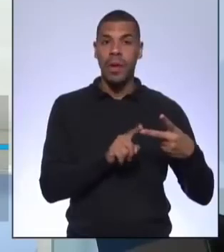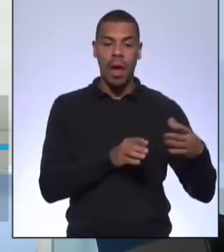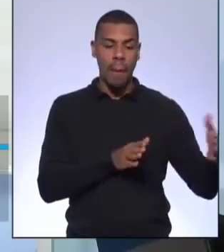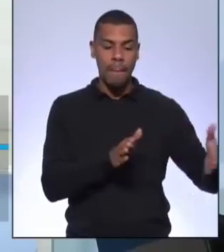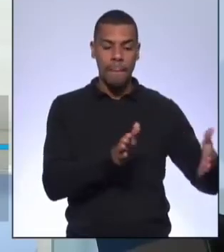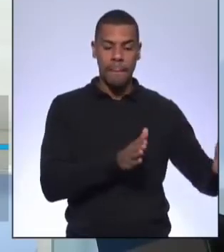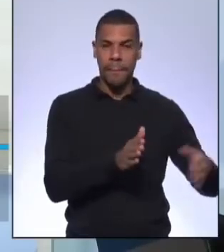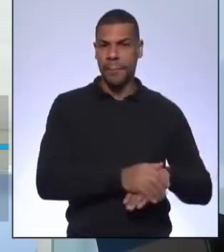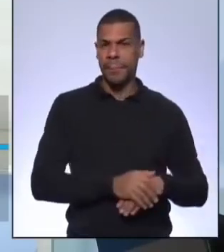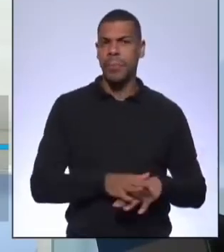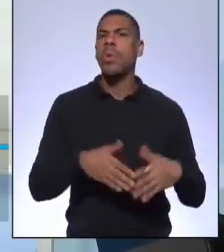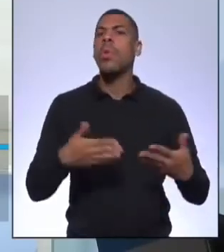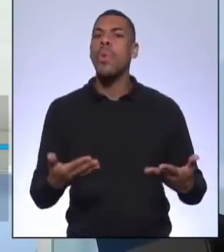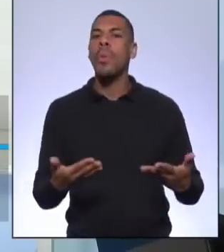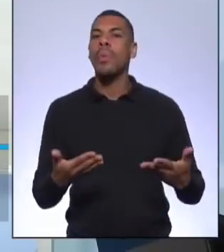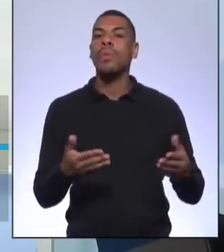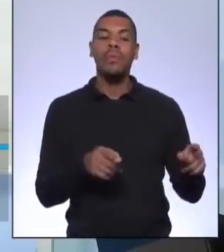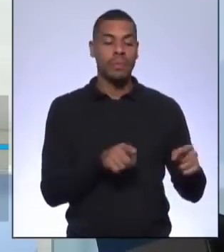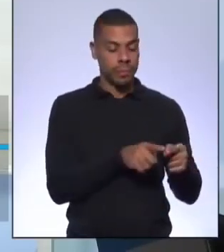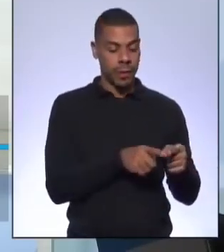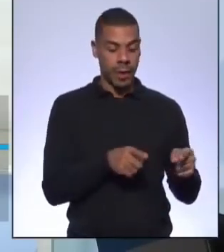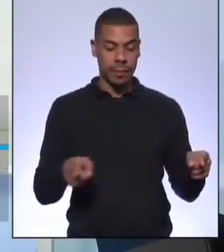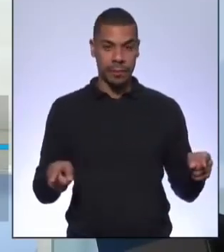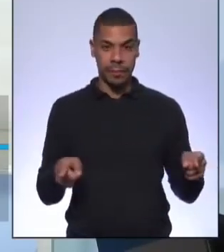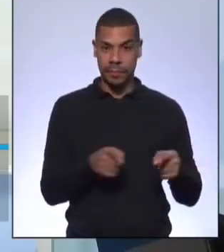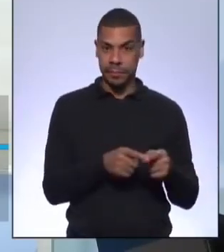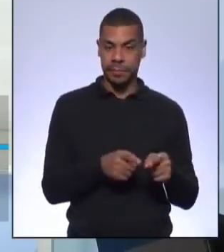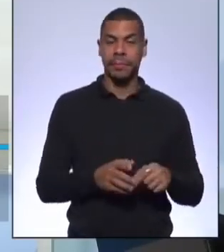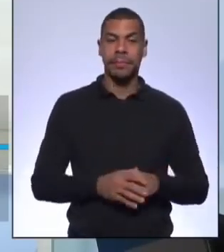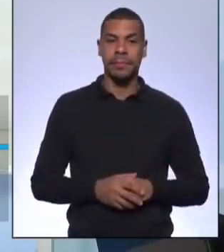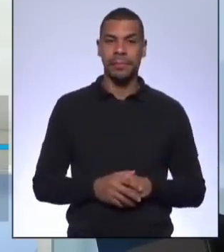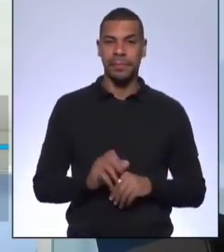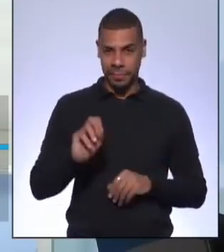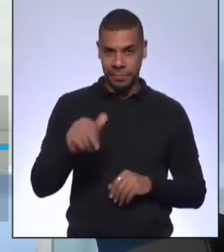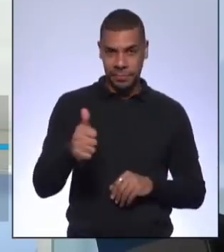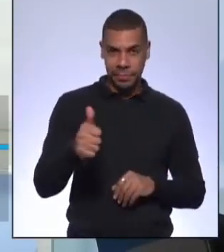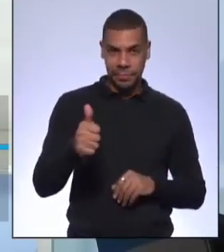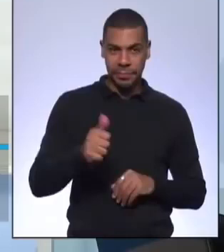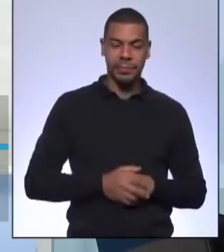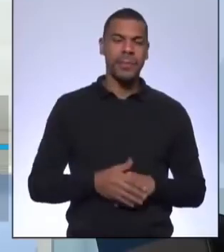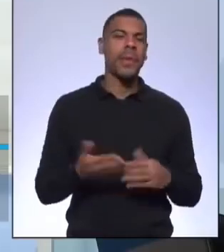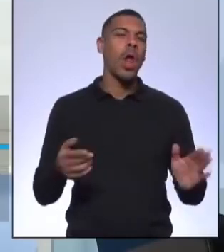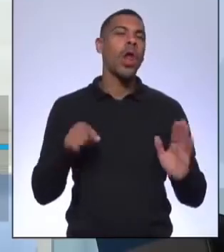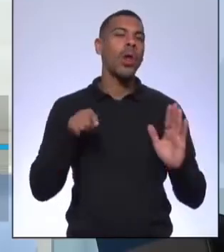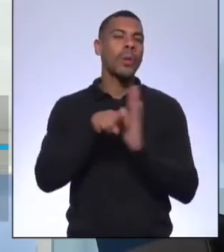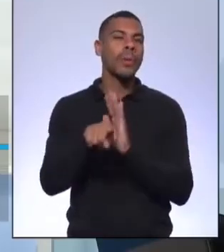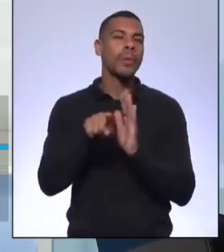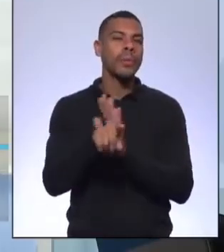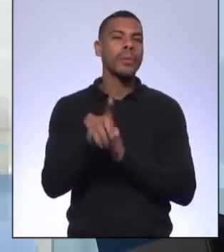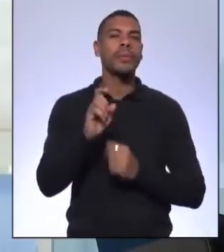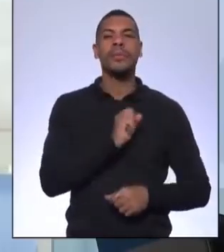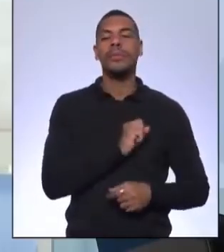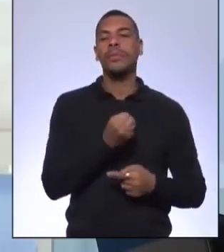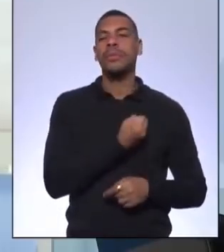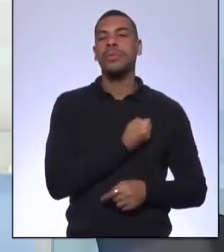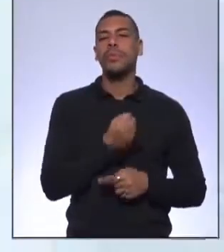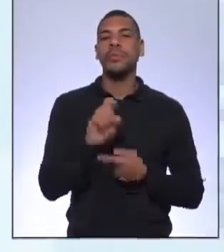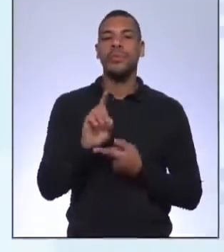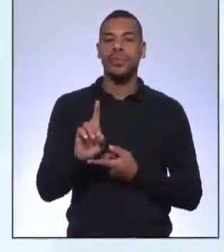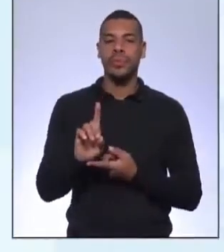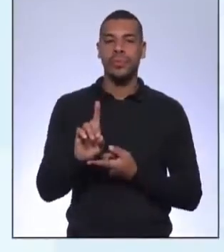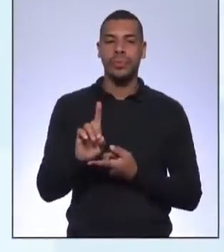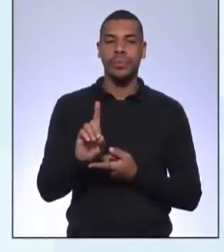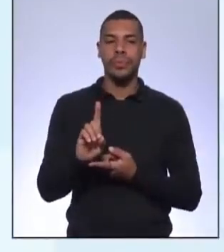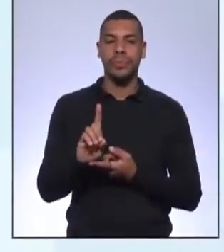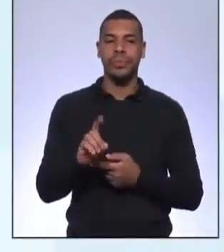né? A questão do ângulo e a questão da medida dos lados, tudo bem? Vamos lá para a pergunta D, só para finalizar